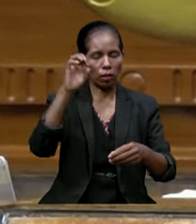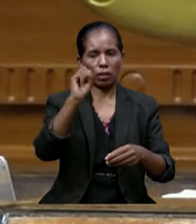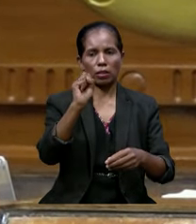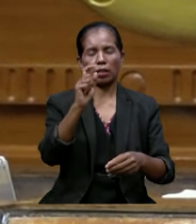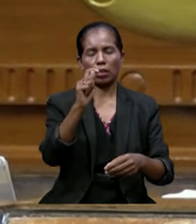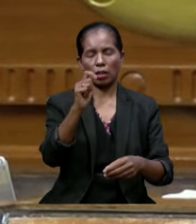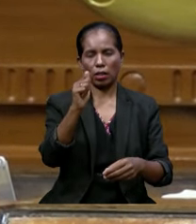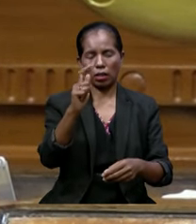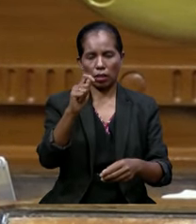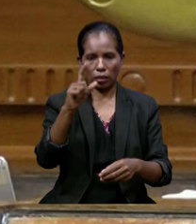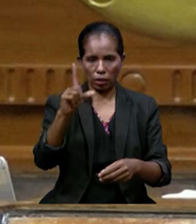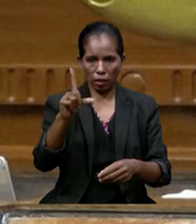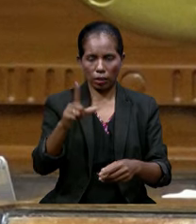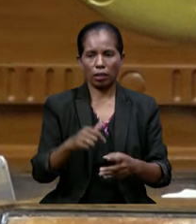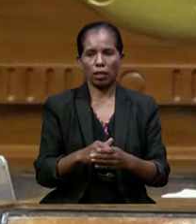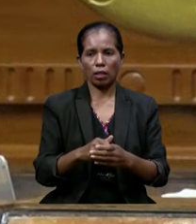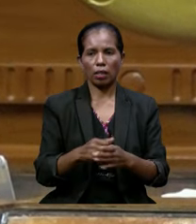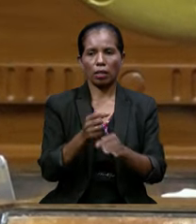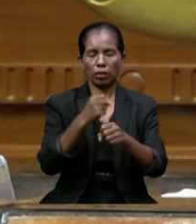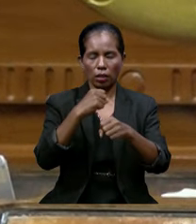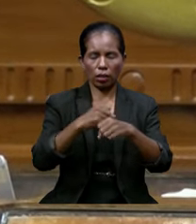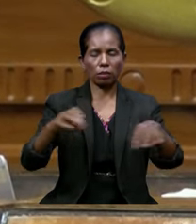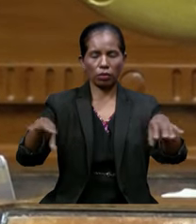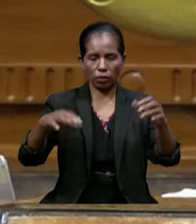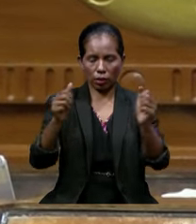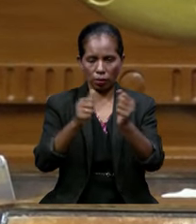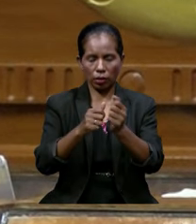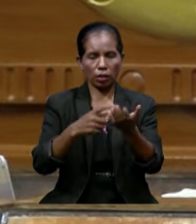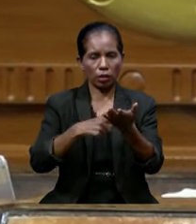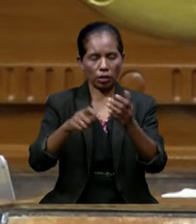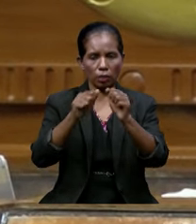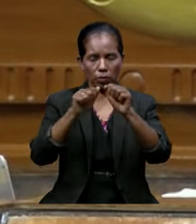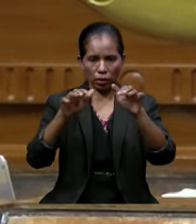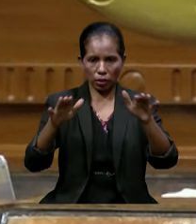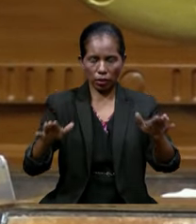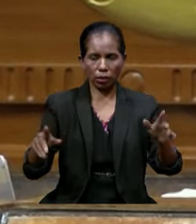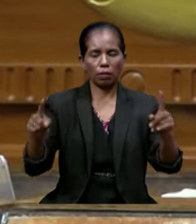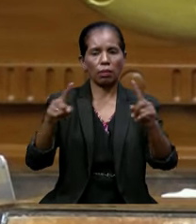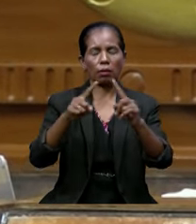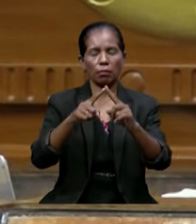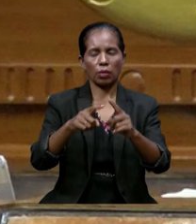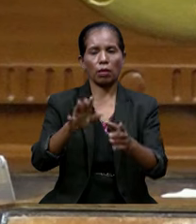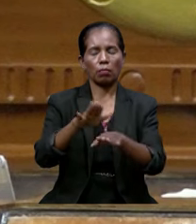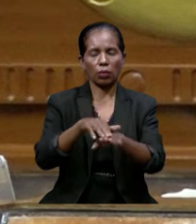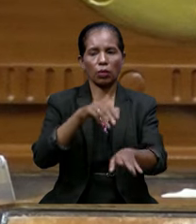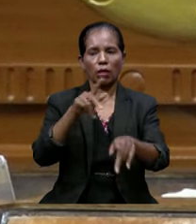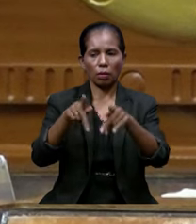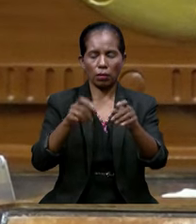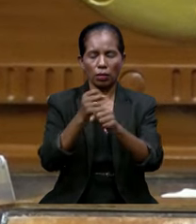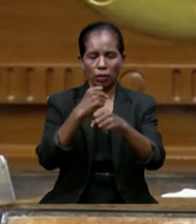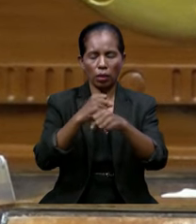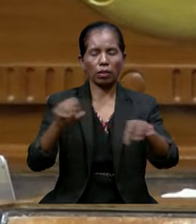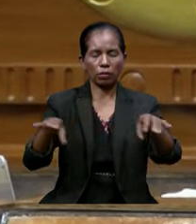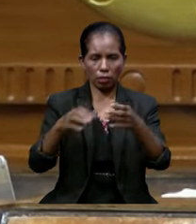estatal para ta halo coordenação técnico administrativa ba contrato e man ne bem merece tal serviço ba